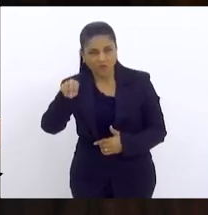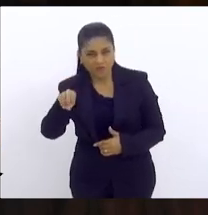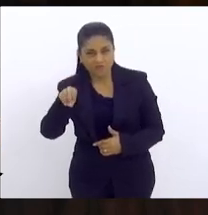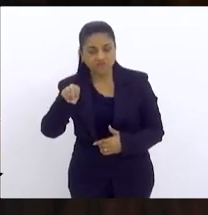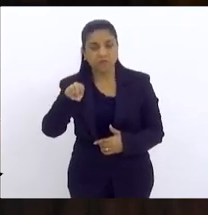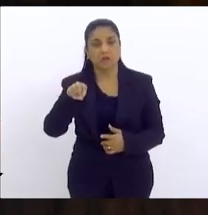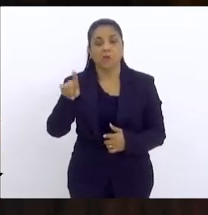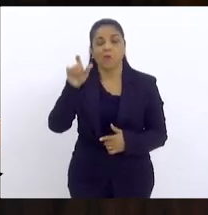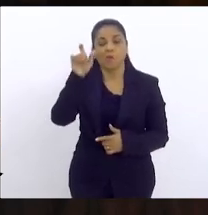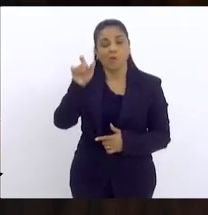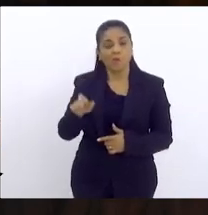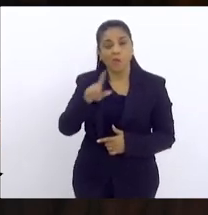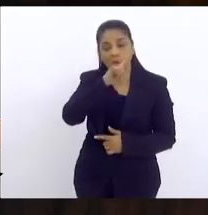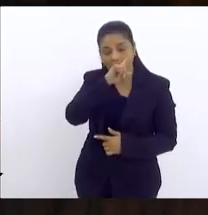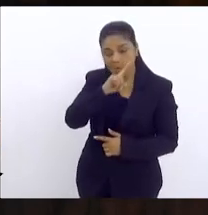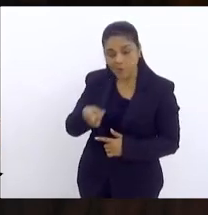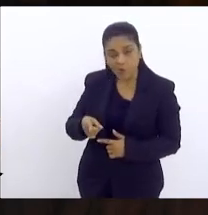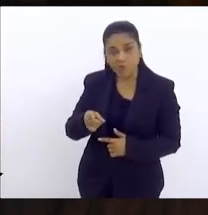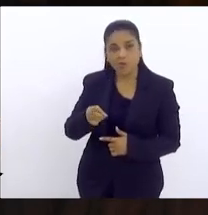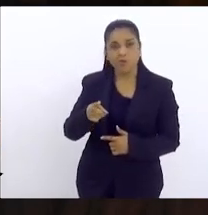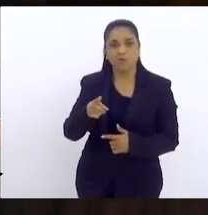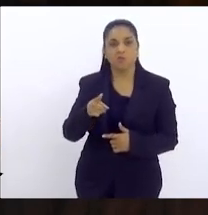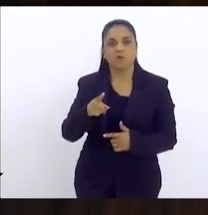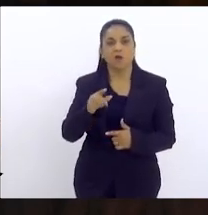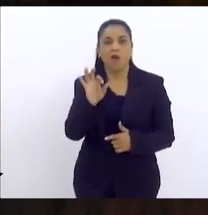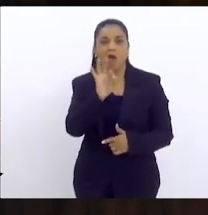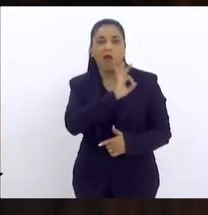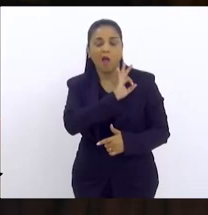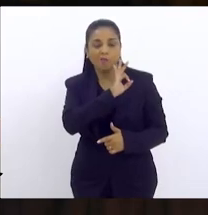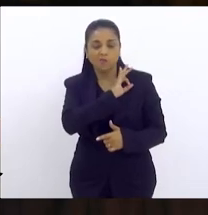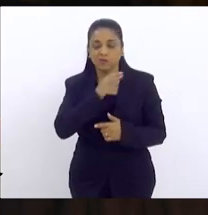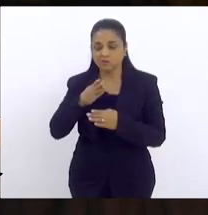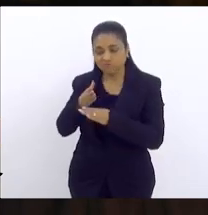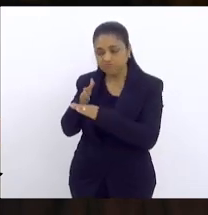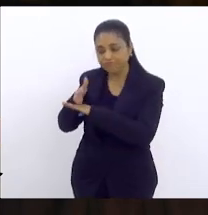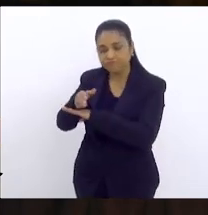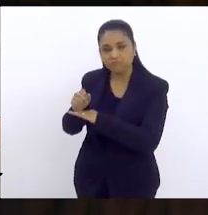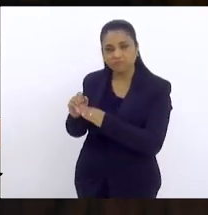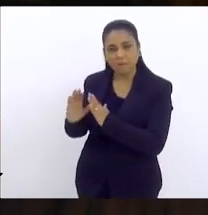proibiu as forças policiais já entrarem algumas comunidades